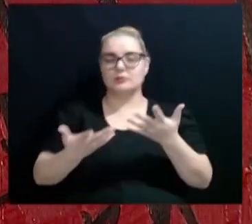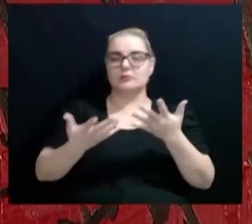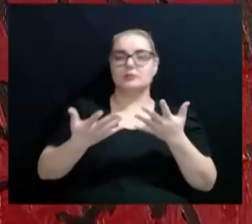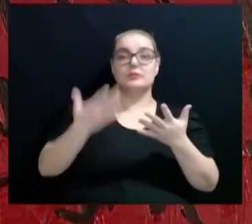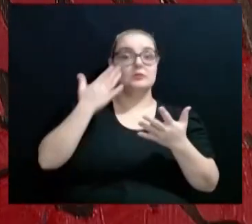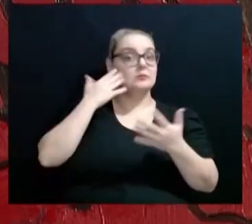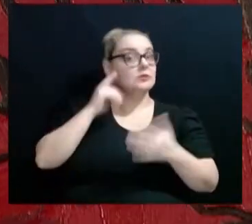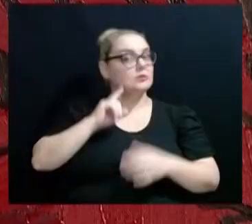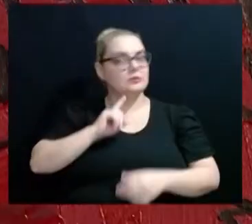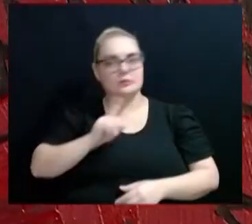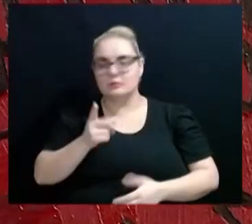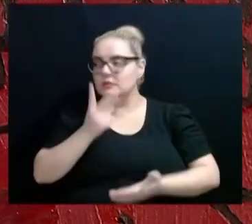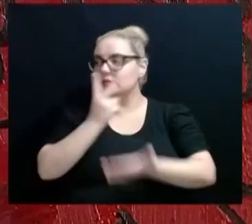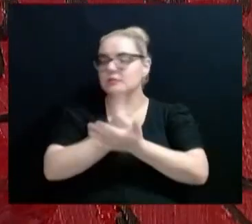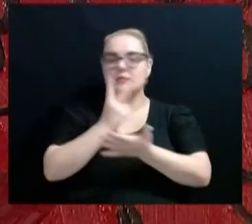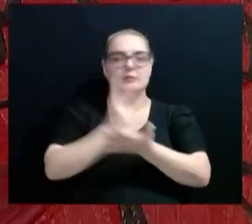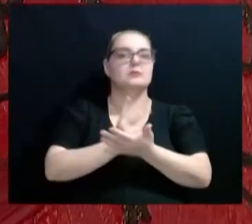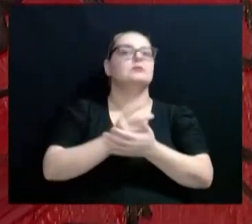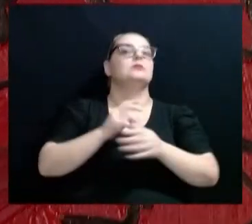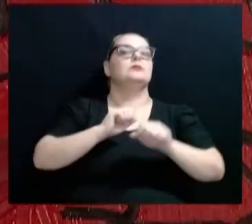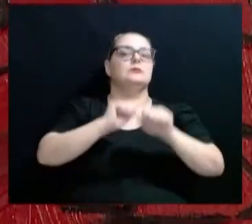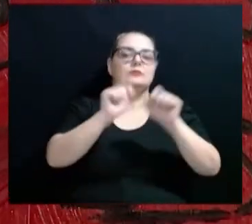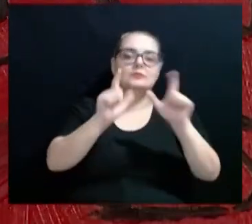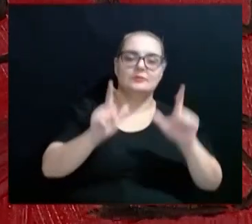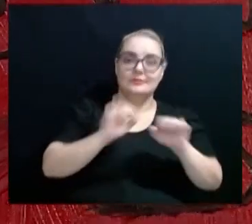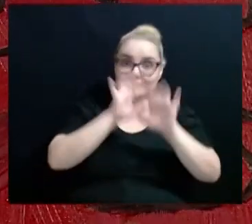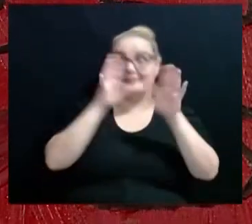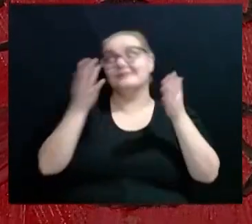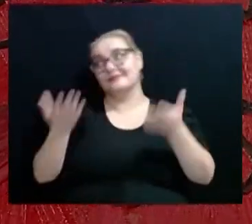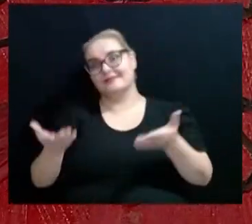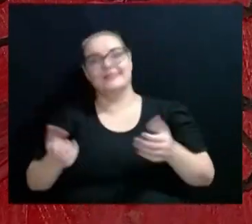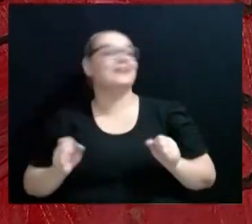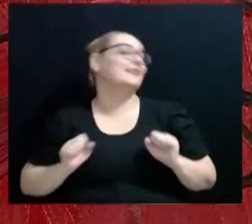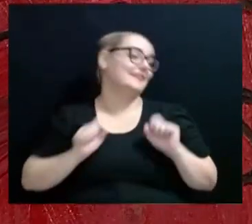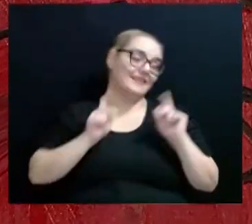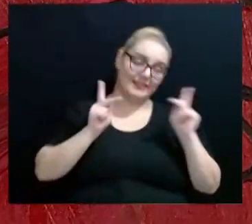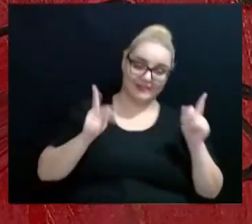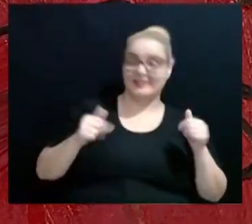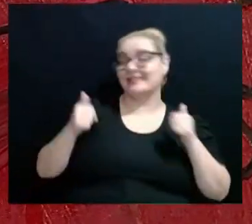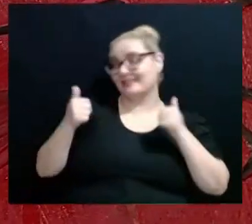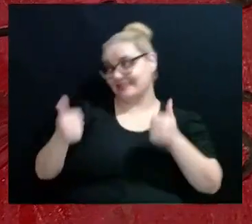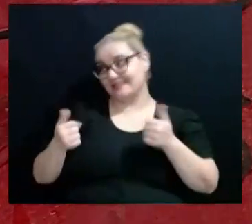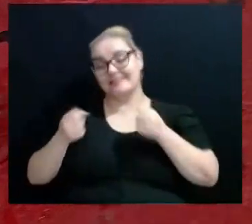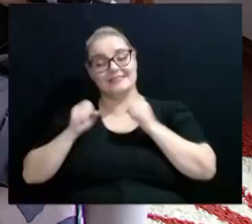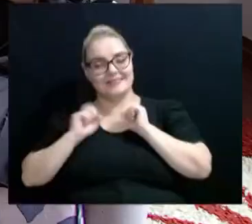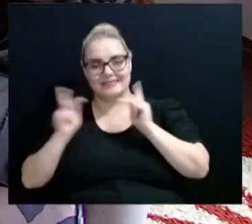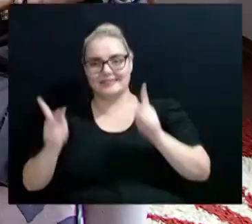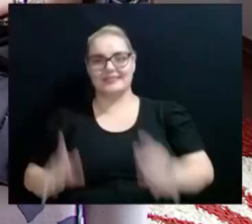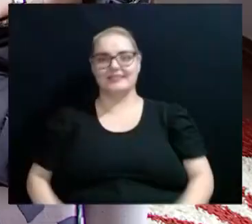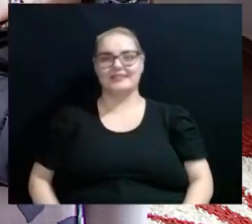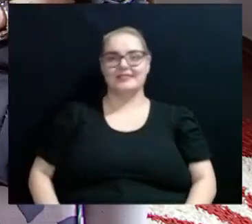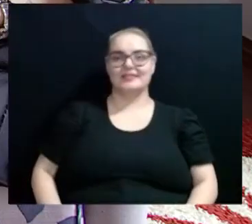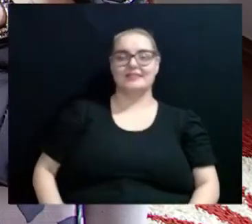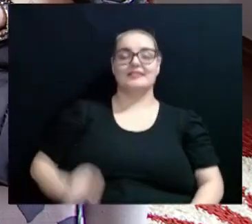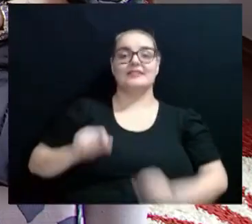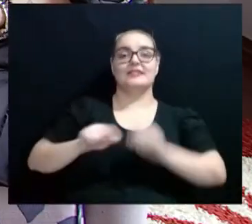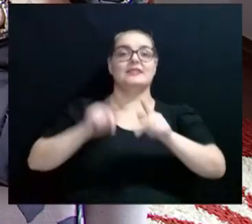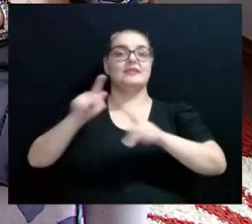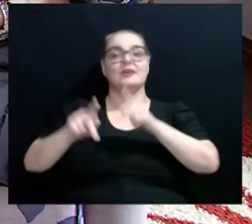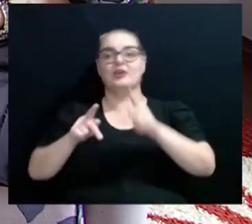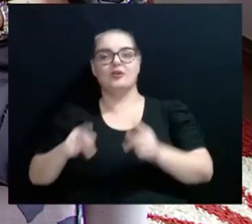e sabendo que não vai ser todo momento que a gente vai estar ali naquele azul clarinho. E tá tudo bem, e tá né? tudo bem, E quem